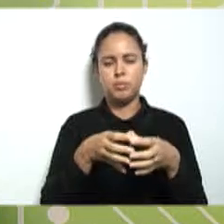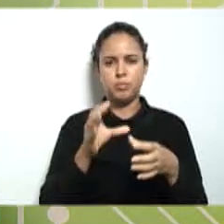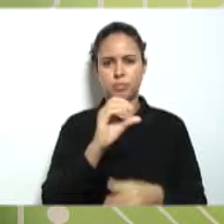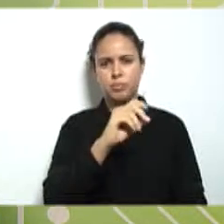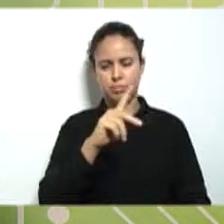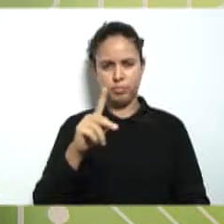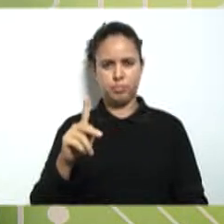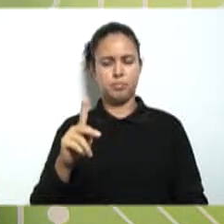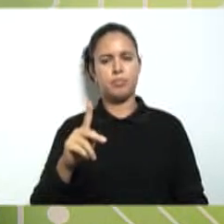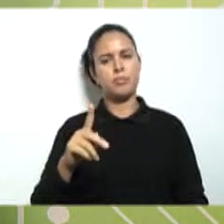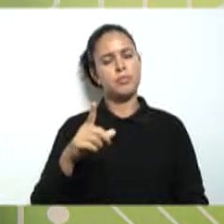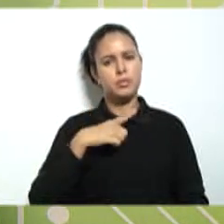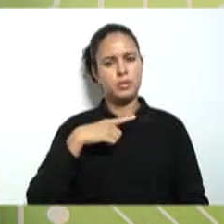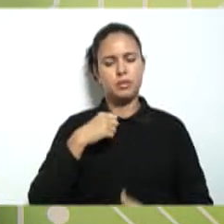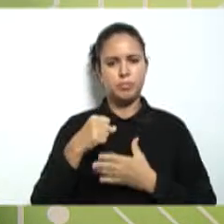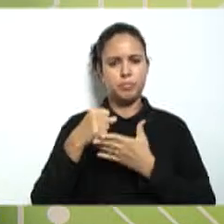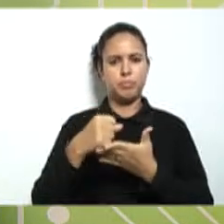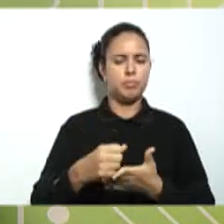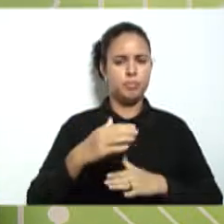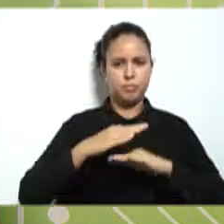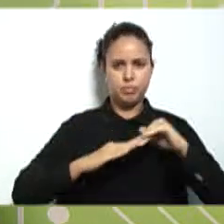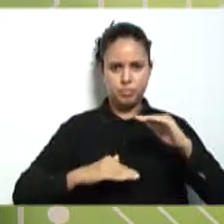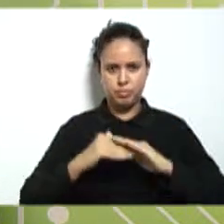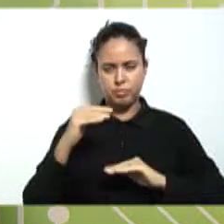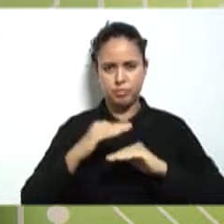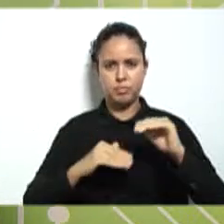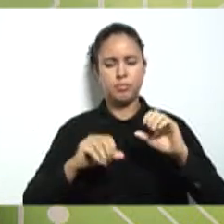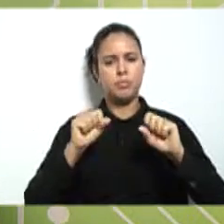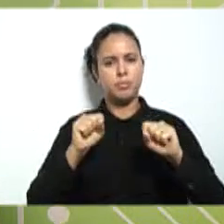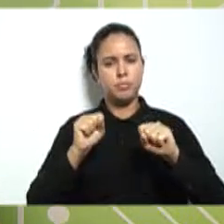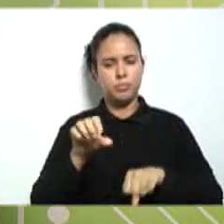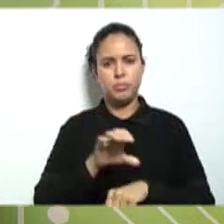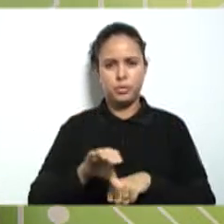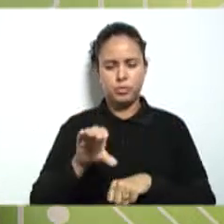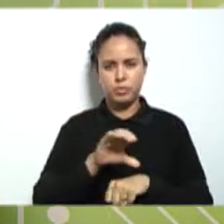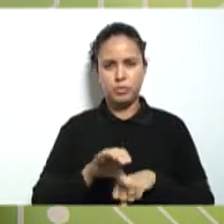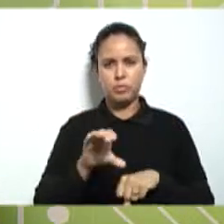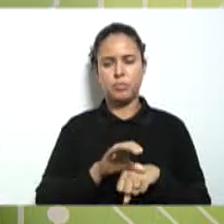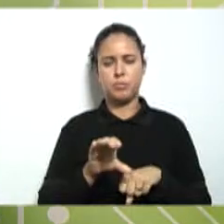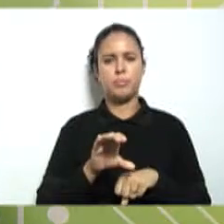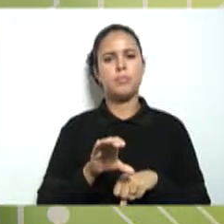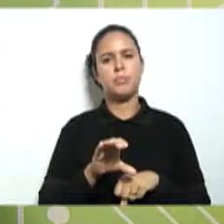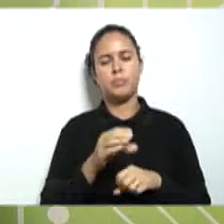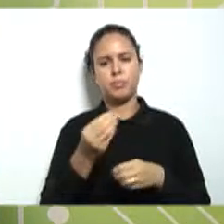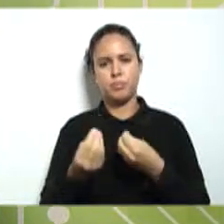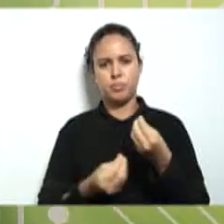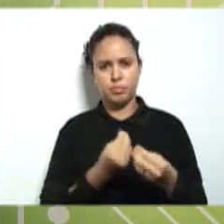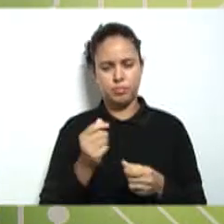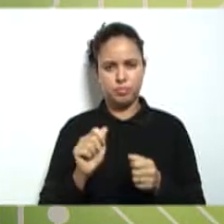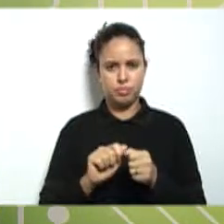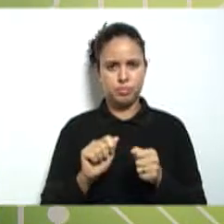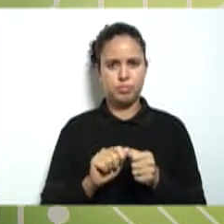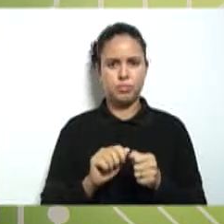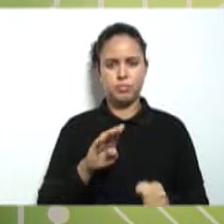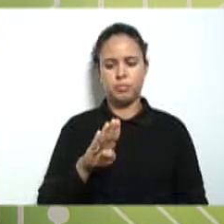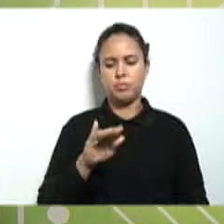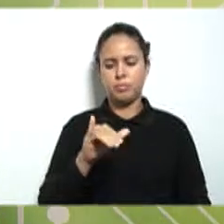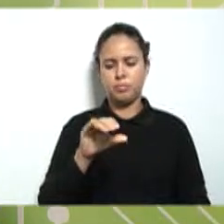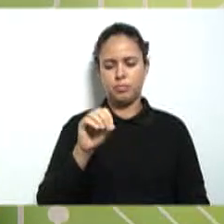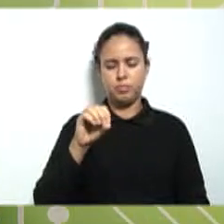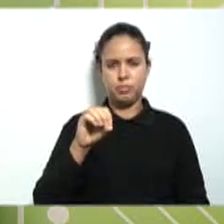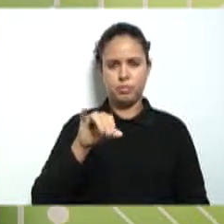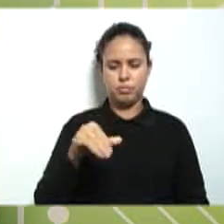traz um profissionalismo para essa atitude. Você pode trazer até mesmo uma capacitação, por exemplo, um curso de como fazer biojoias mais sofisticadas,